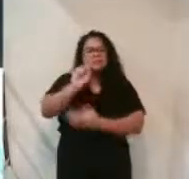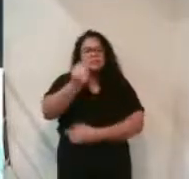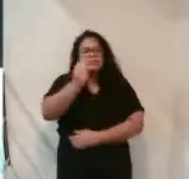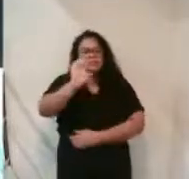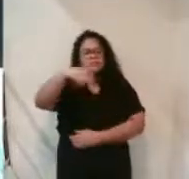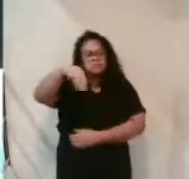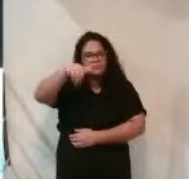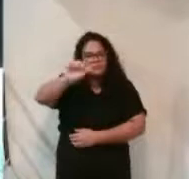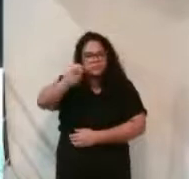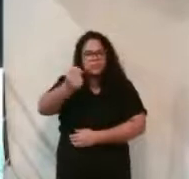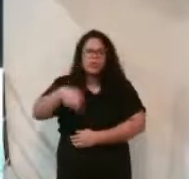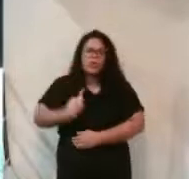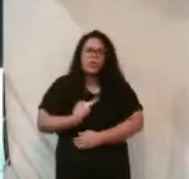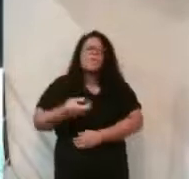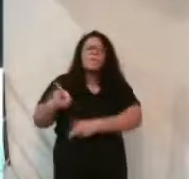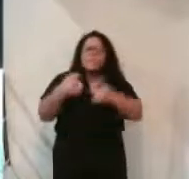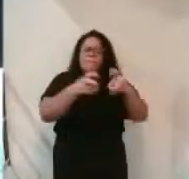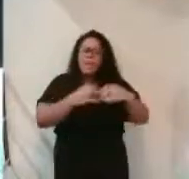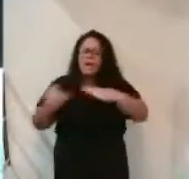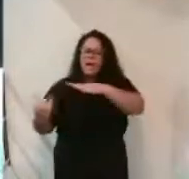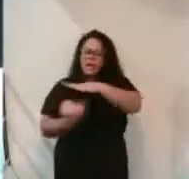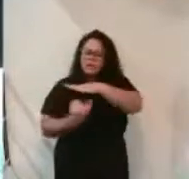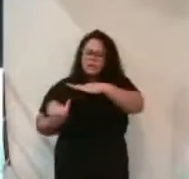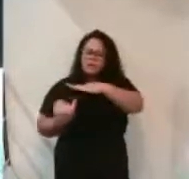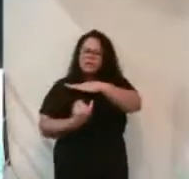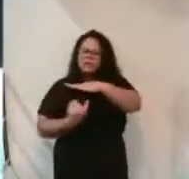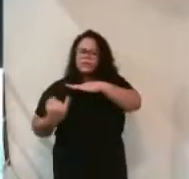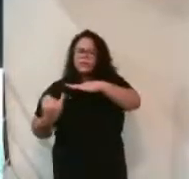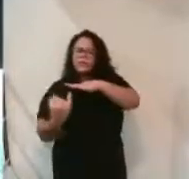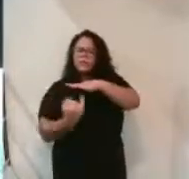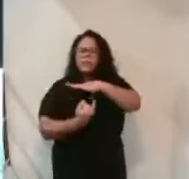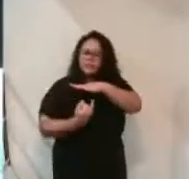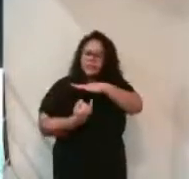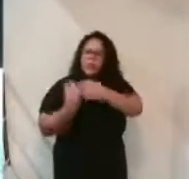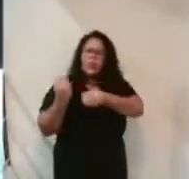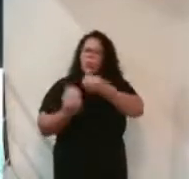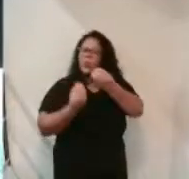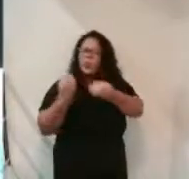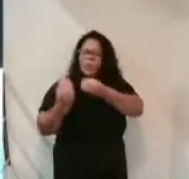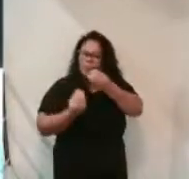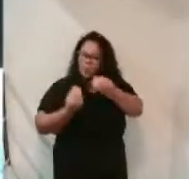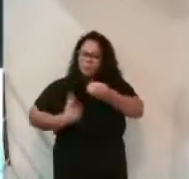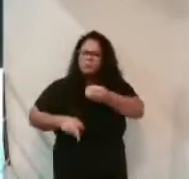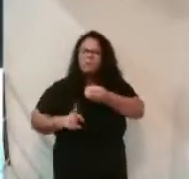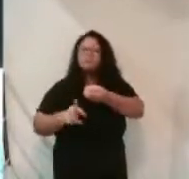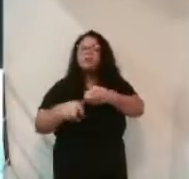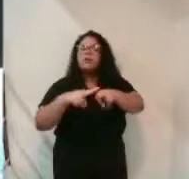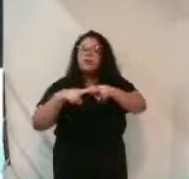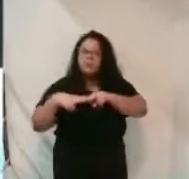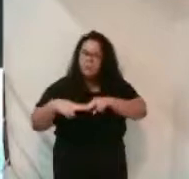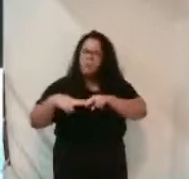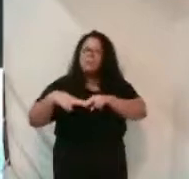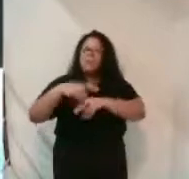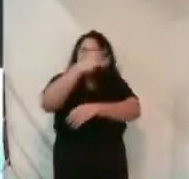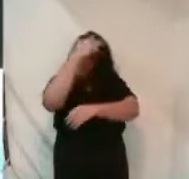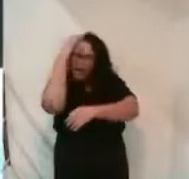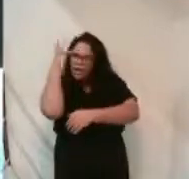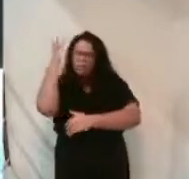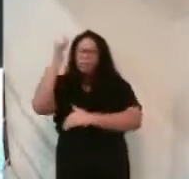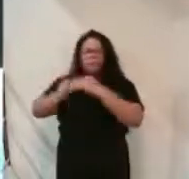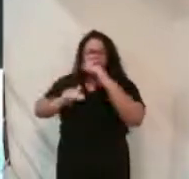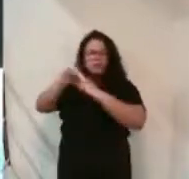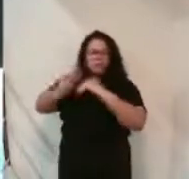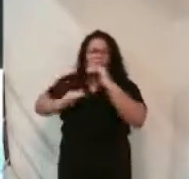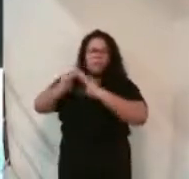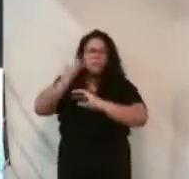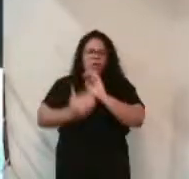né? E as pessoas, elas emprestam as suas qualidades para o seu fazer profissional. E nós